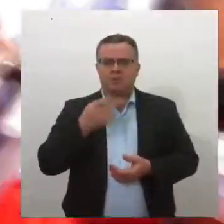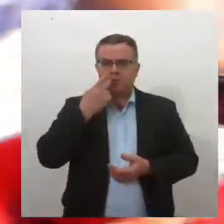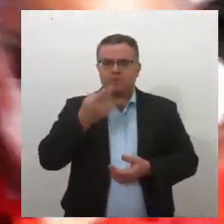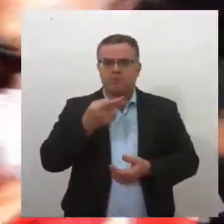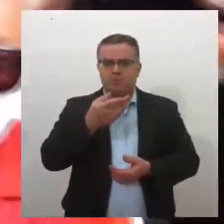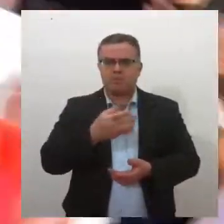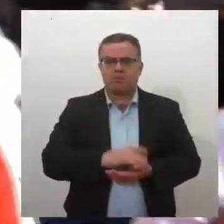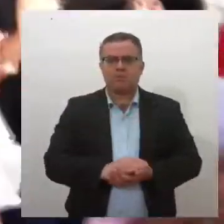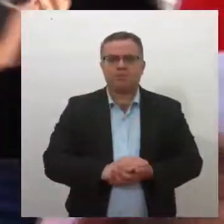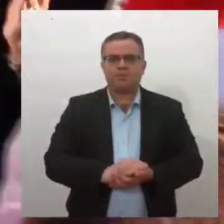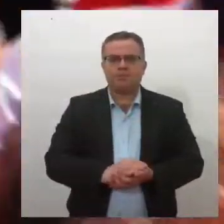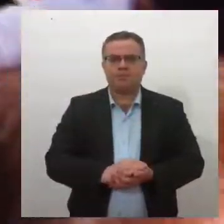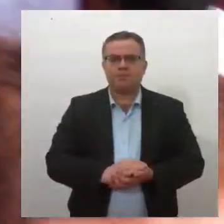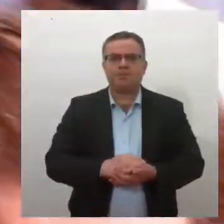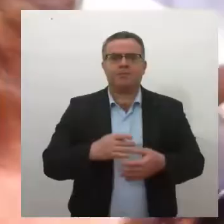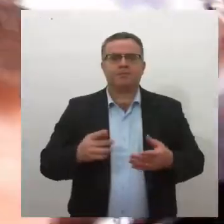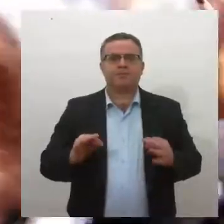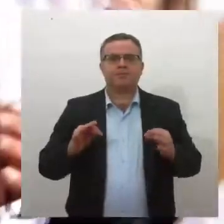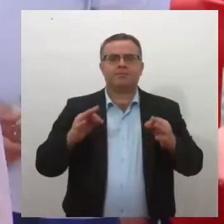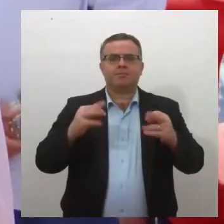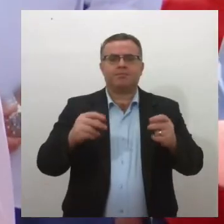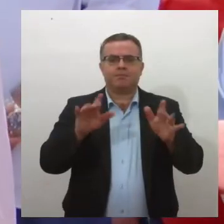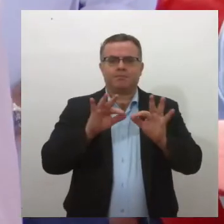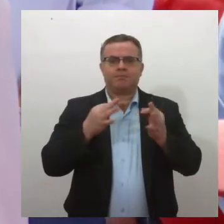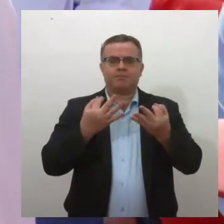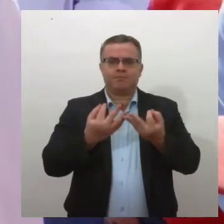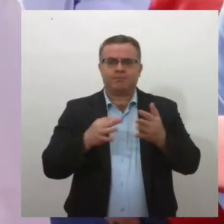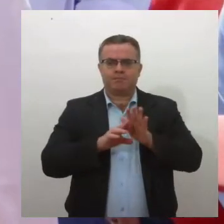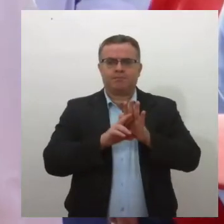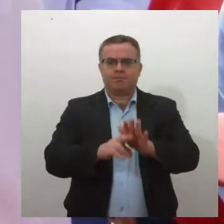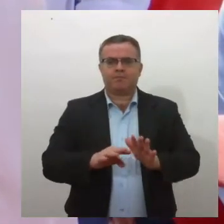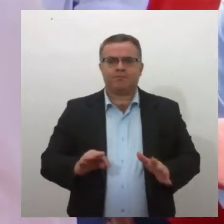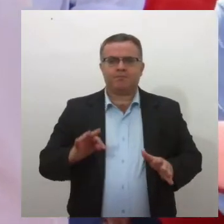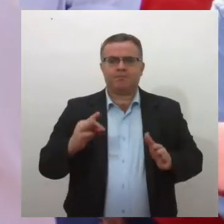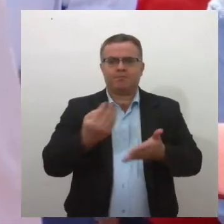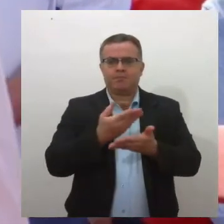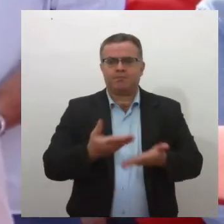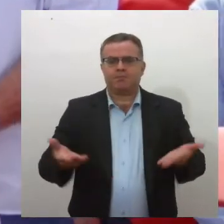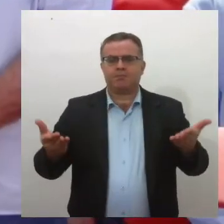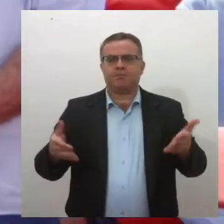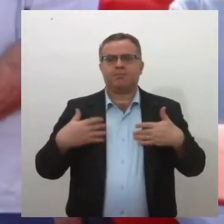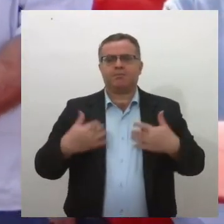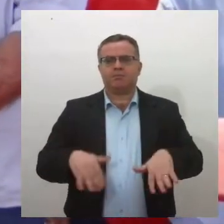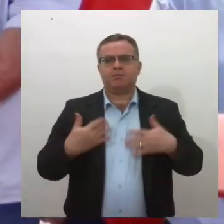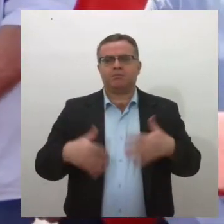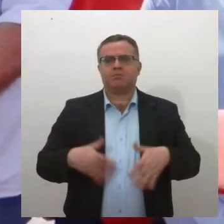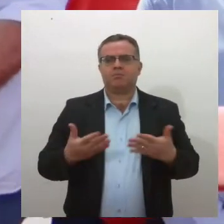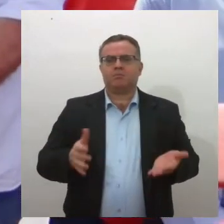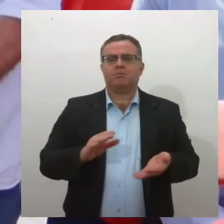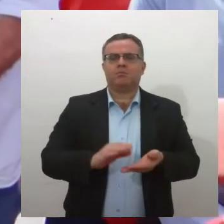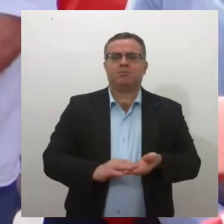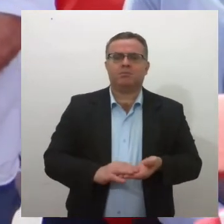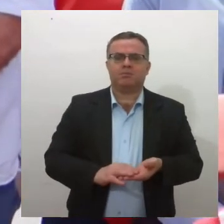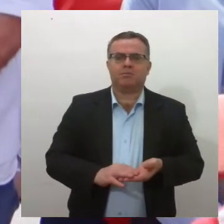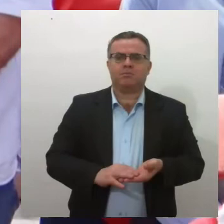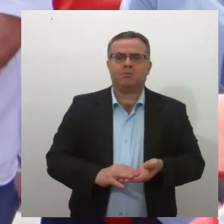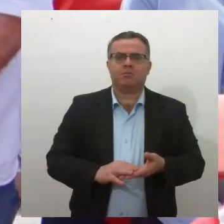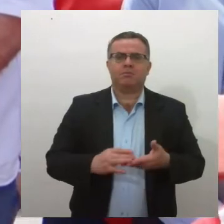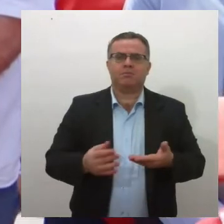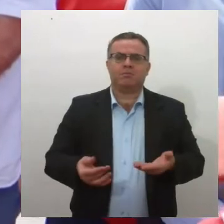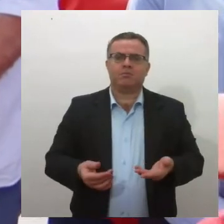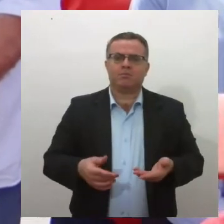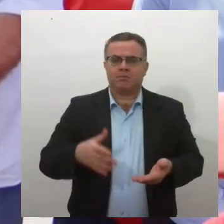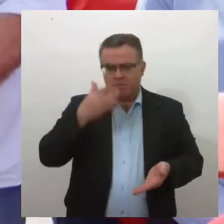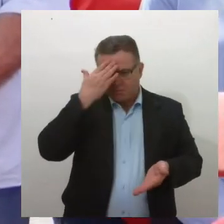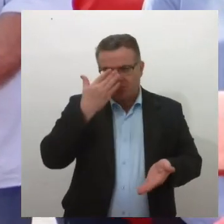A nossa gratidão em nome de toda a família, de todos vocês, e saibam que eu não tenho nem dúvida que